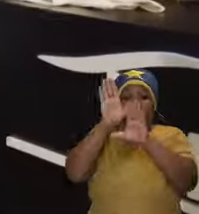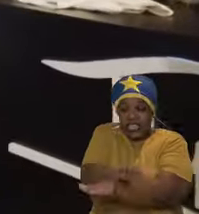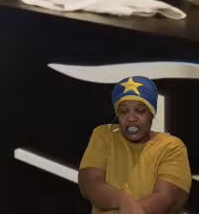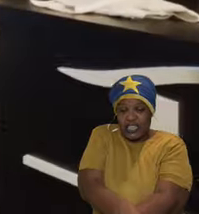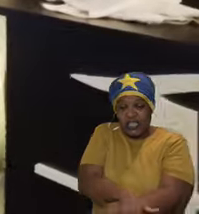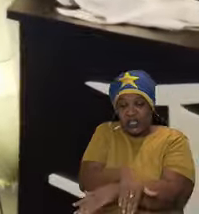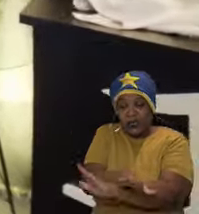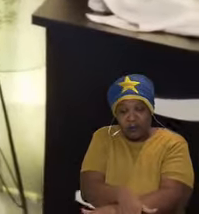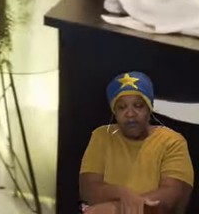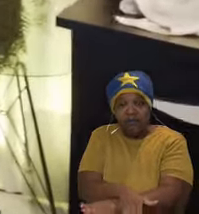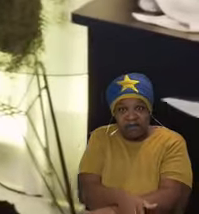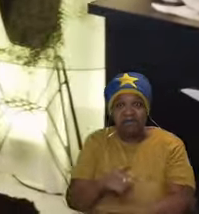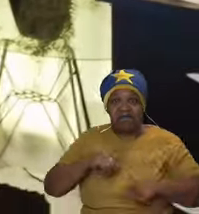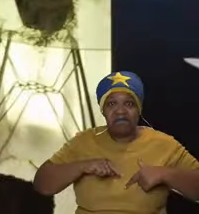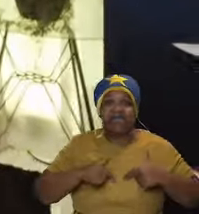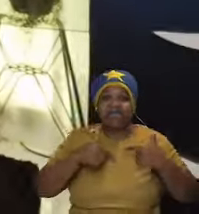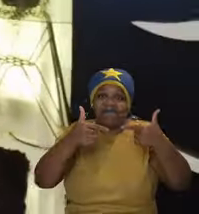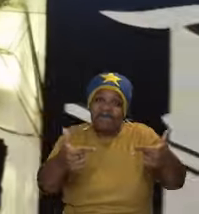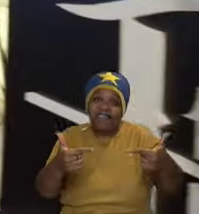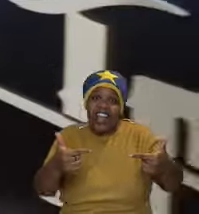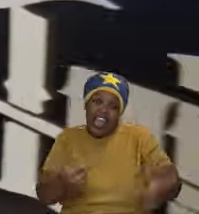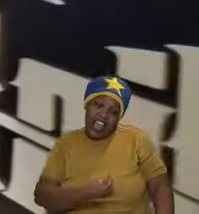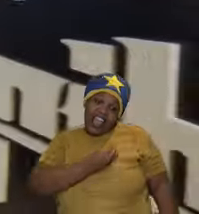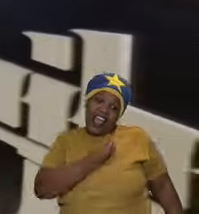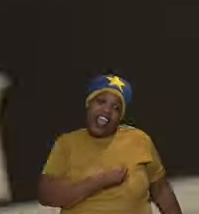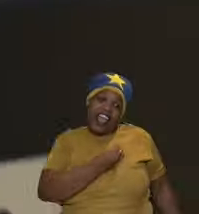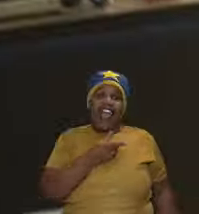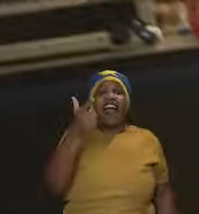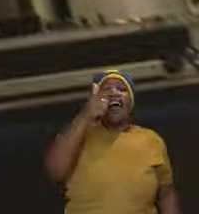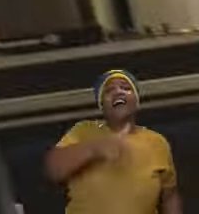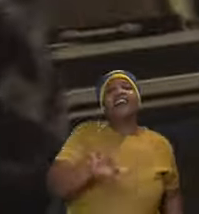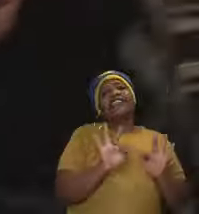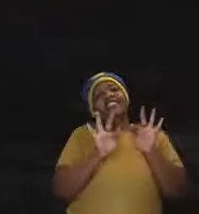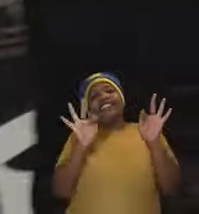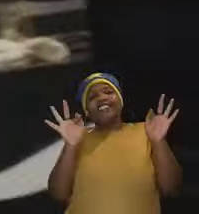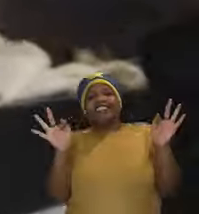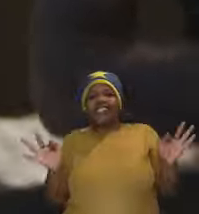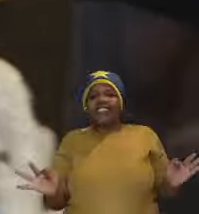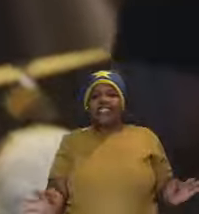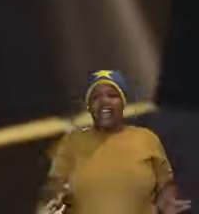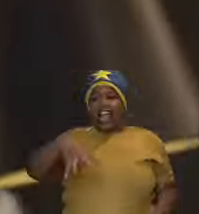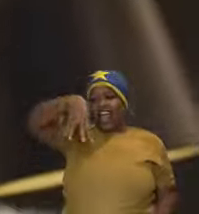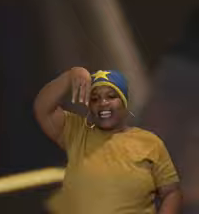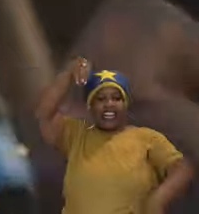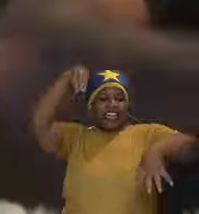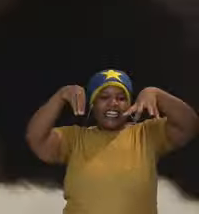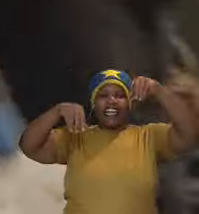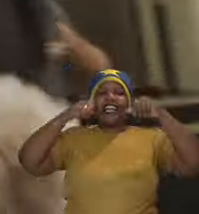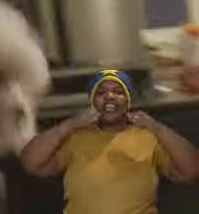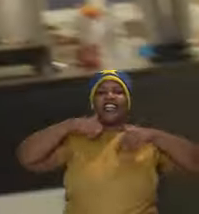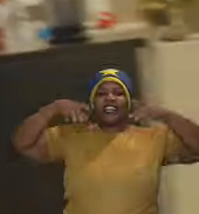aê, de sorte e vida alheia. A residência é simples, mas castelo pras princesas. Eu vou de uísque,